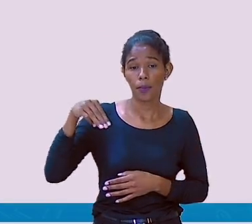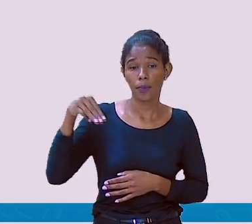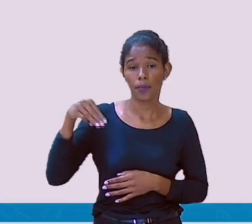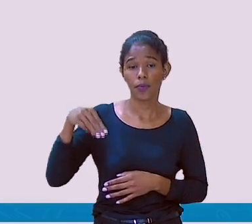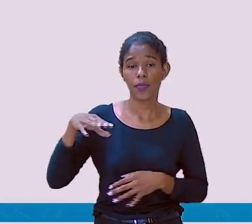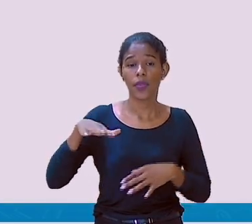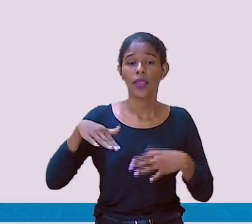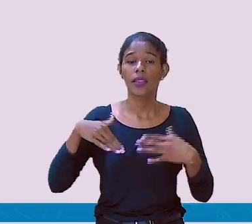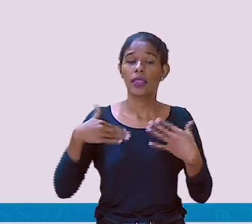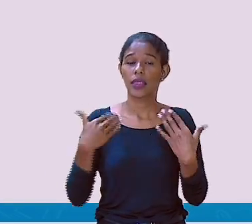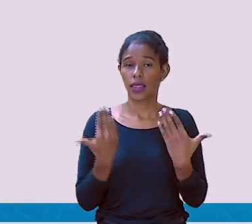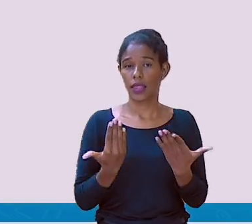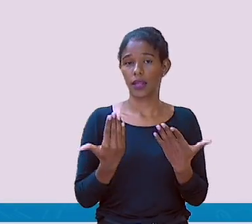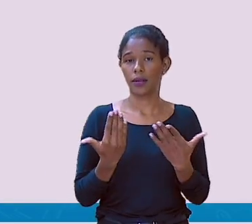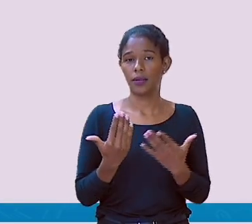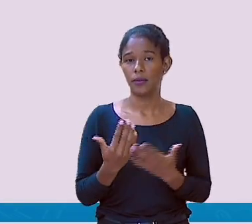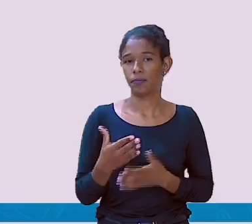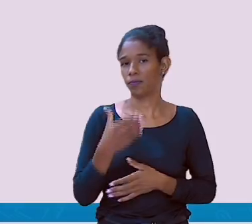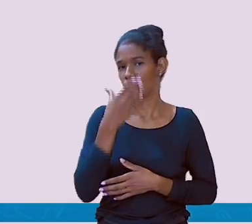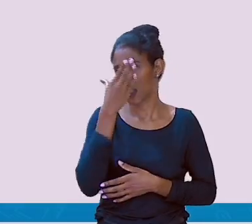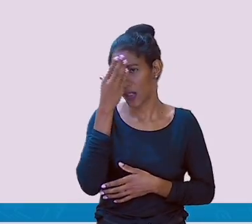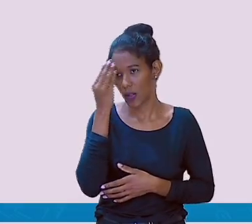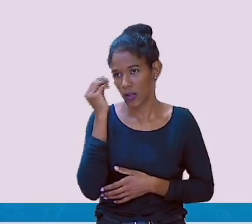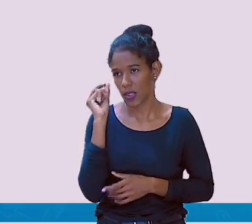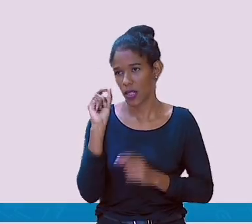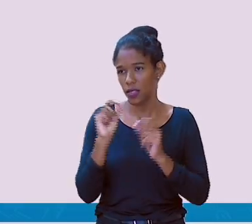esqueçam do sistema